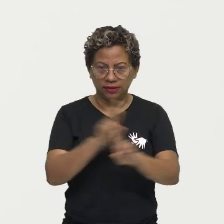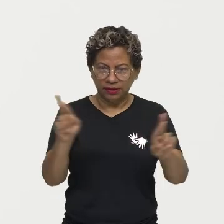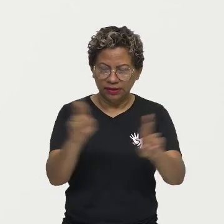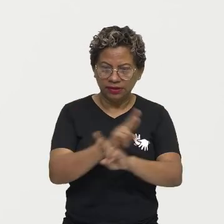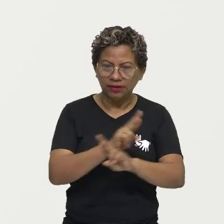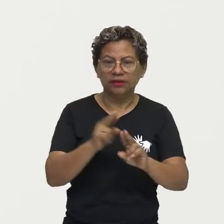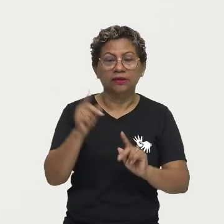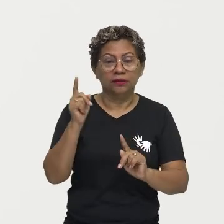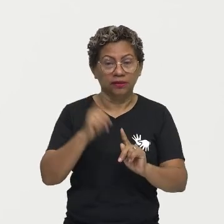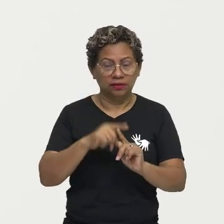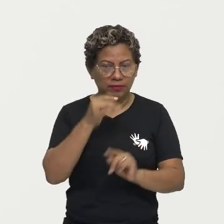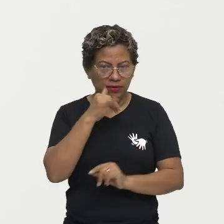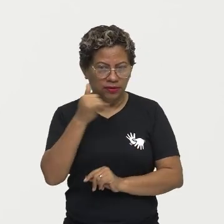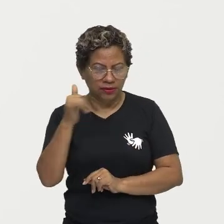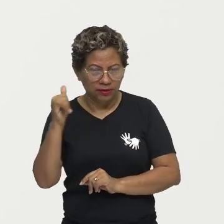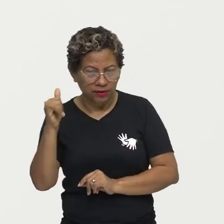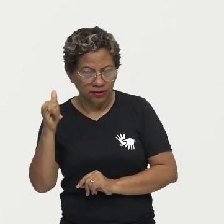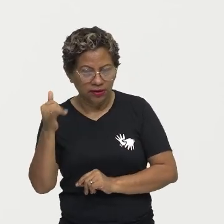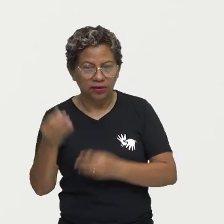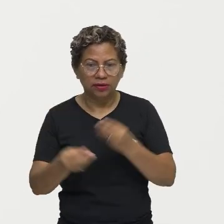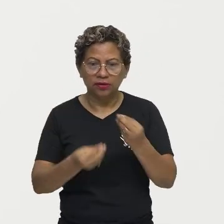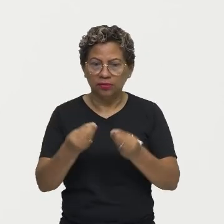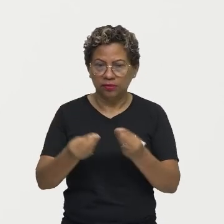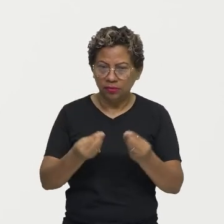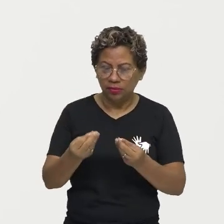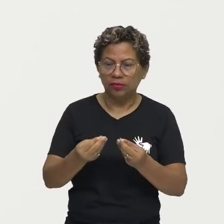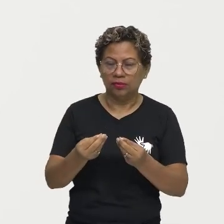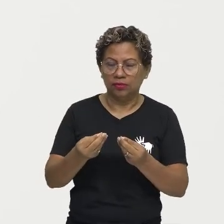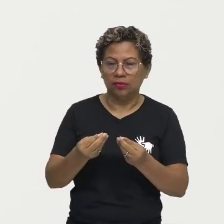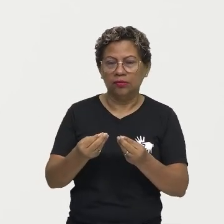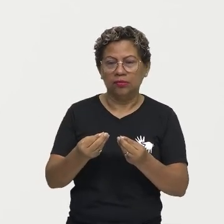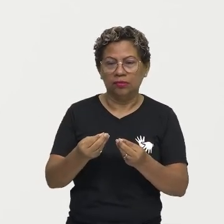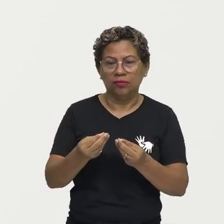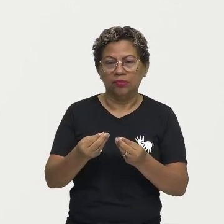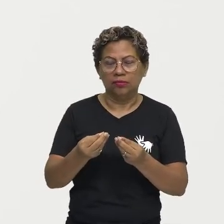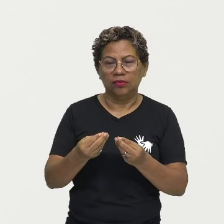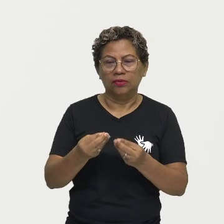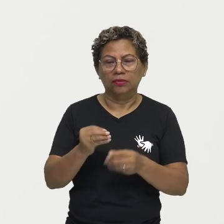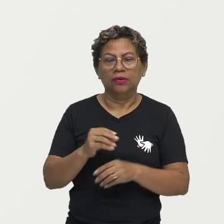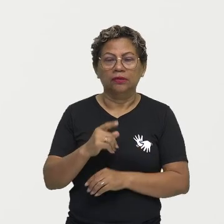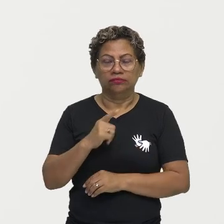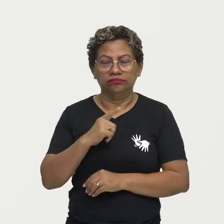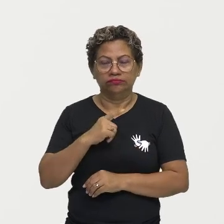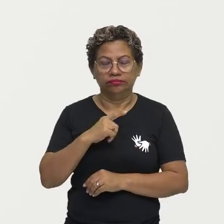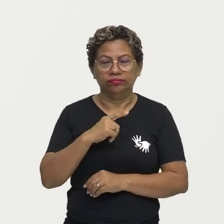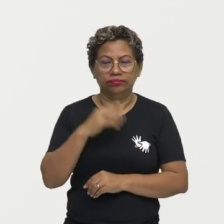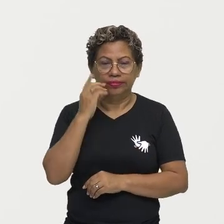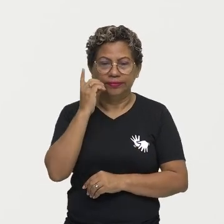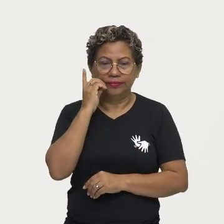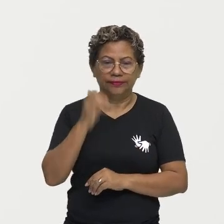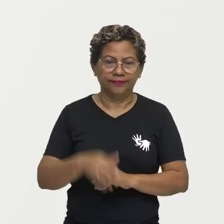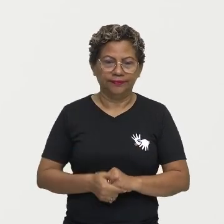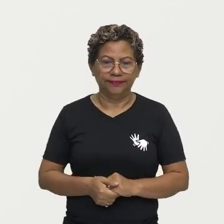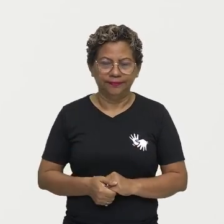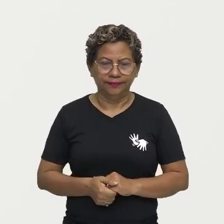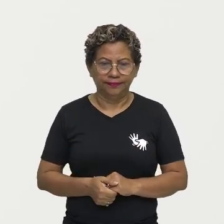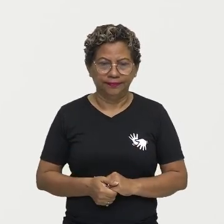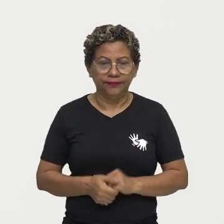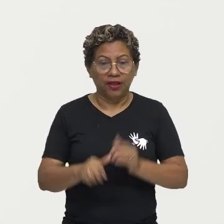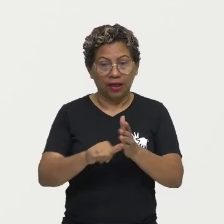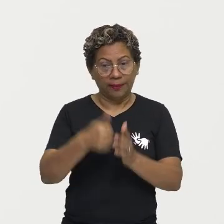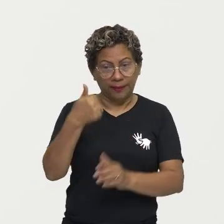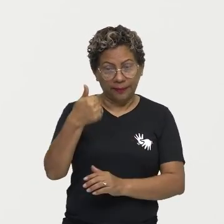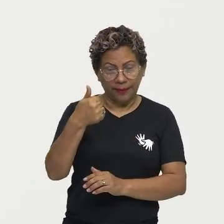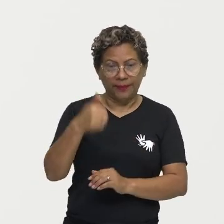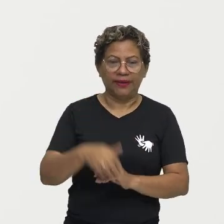modalidade de energia e as situações abaixo, respectivamente. Então, a primeira